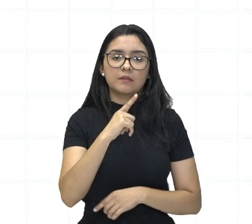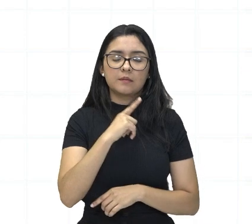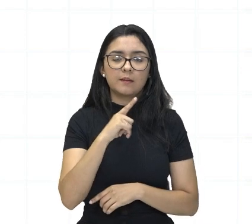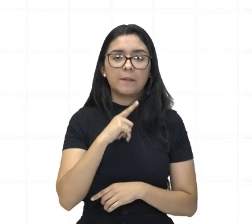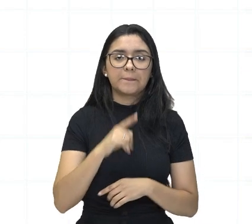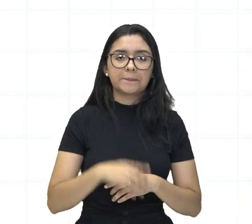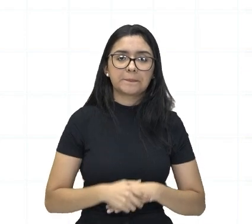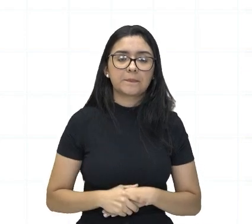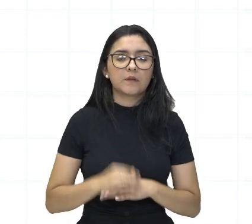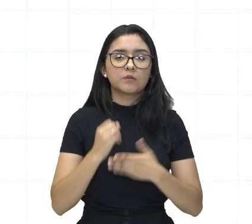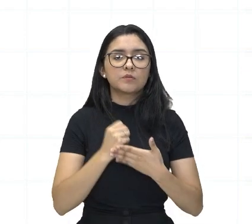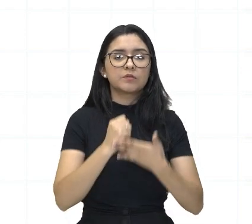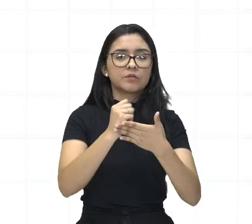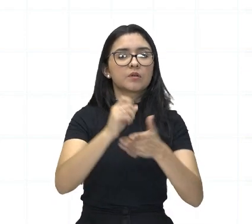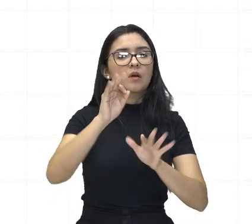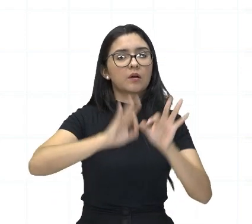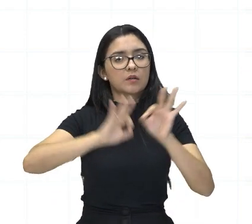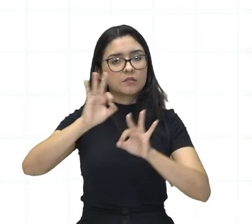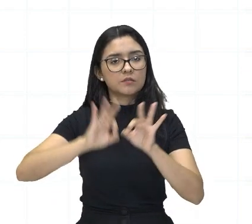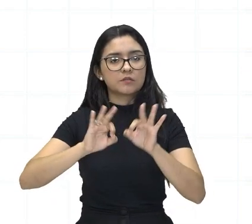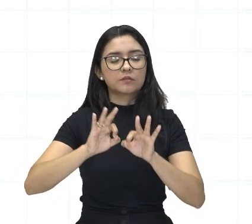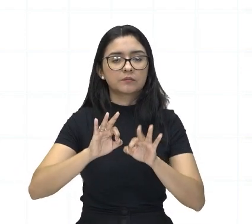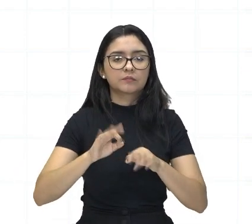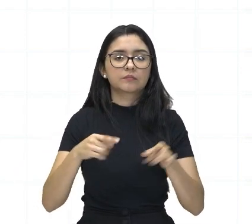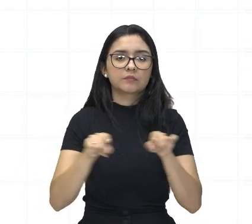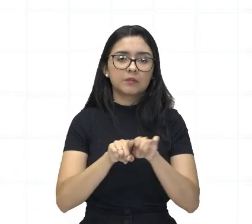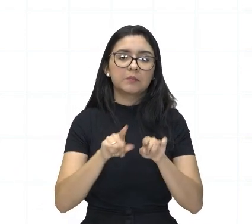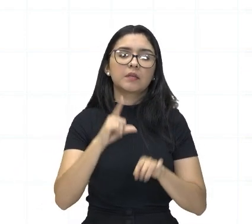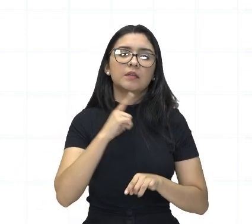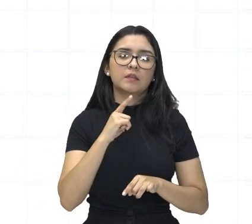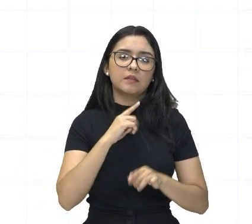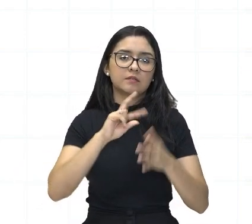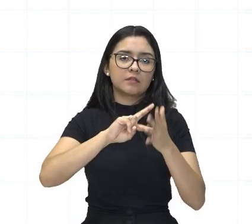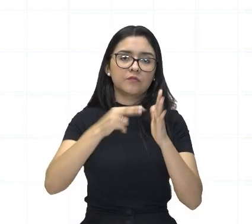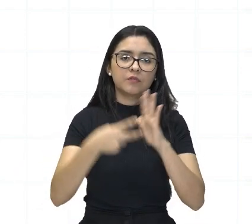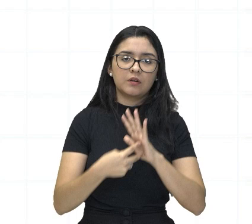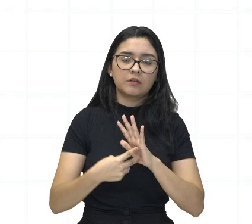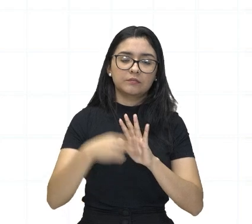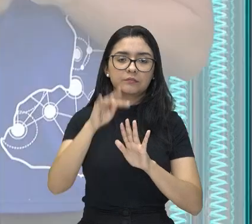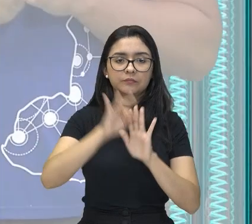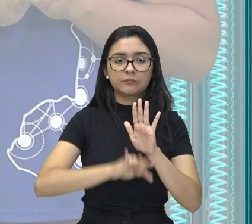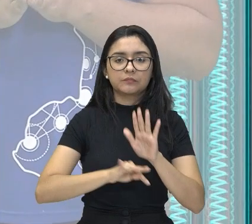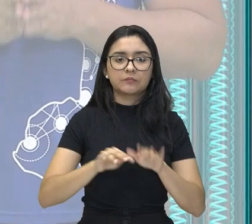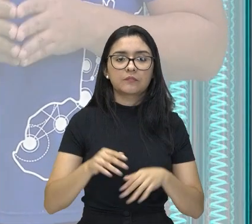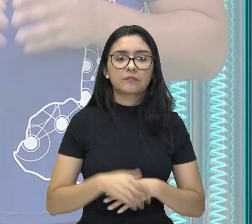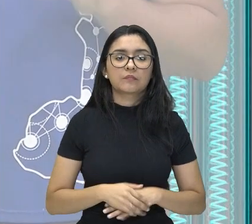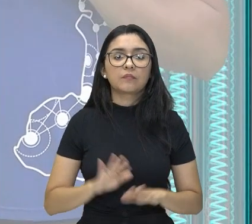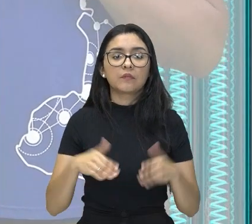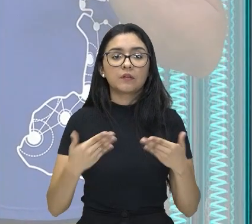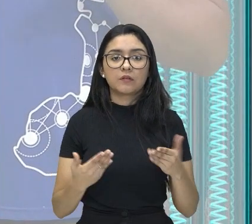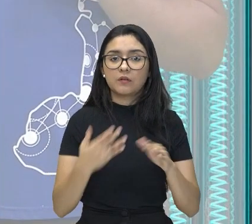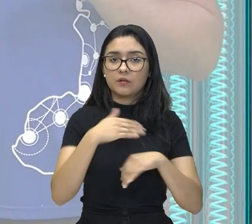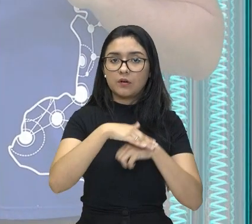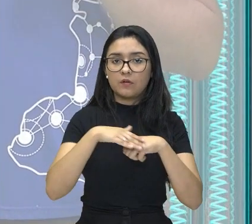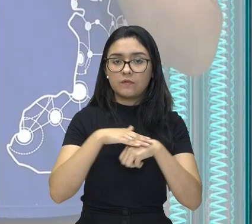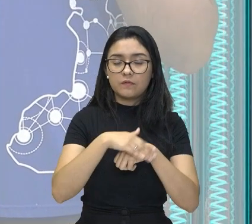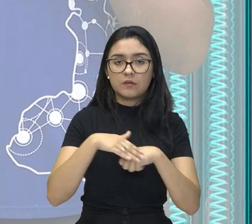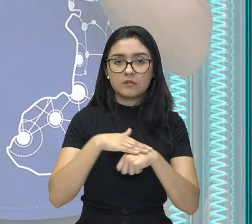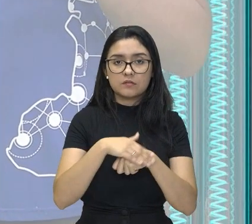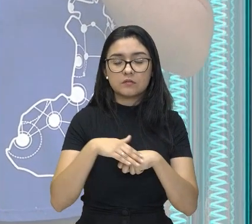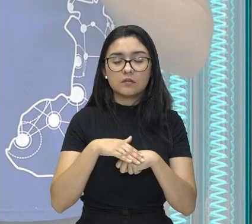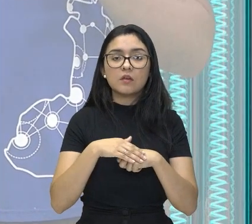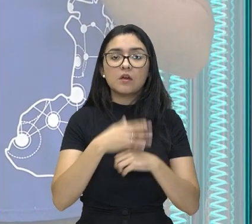ali, nos ajudando a organizar, certo? E a gerar sentidos diferentes. Na nossa conversa argumentativa, no que nós